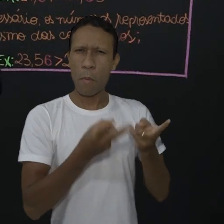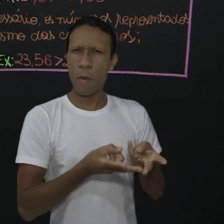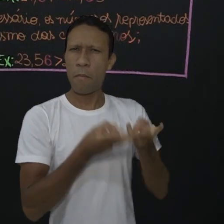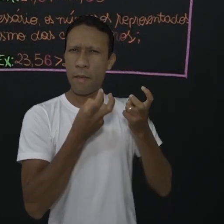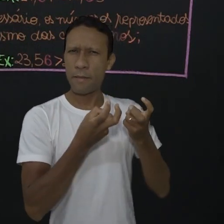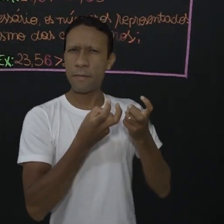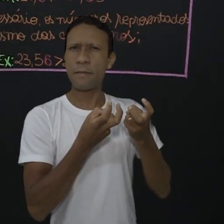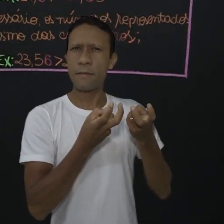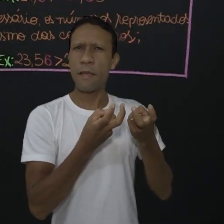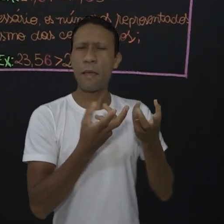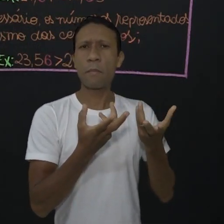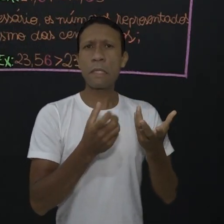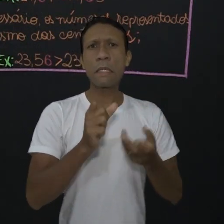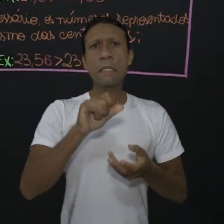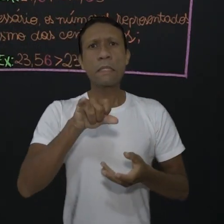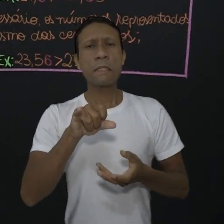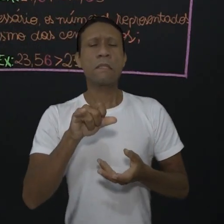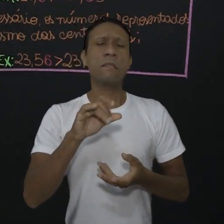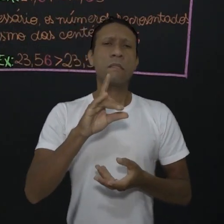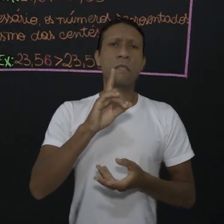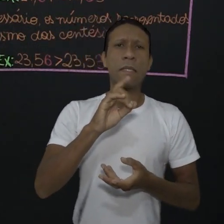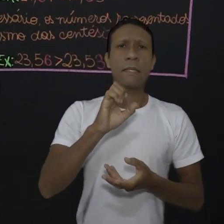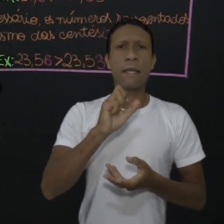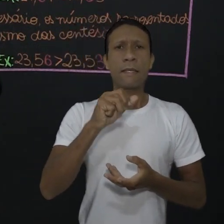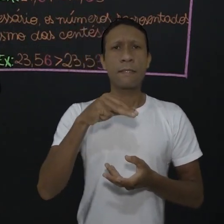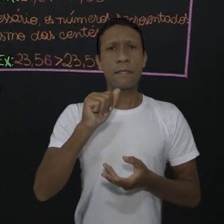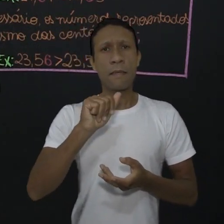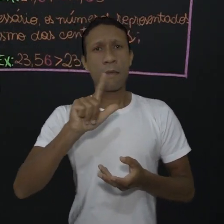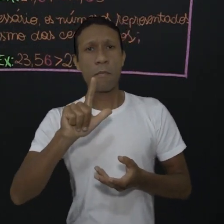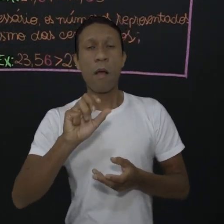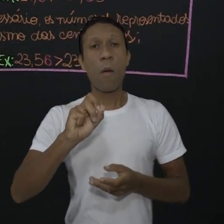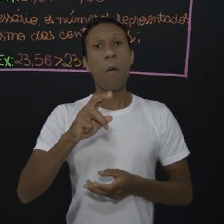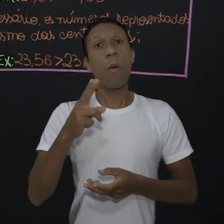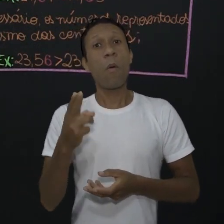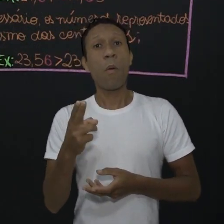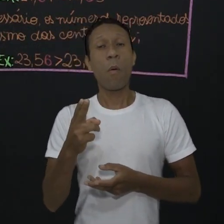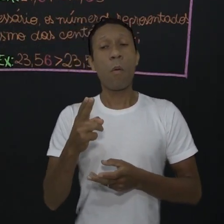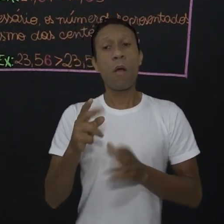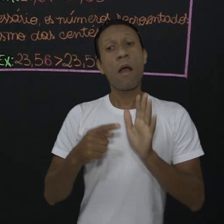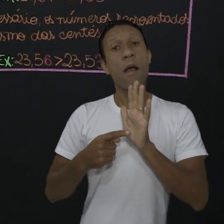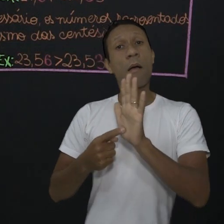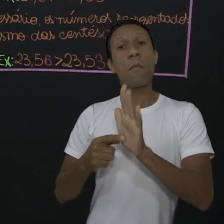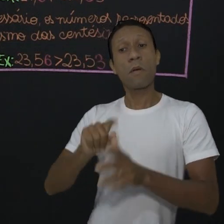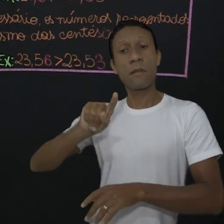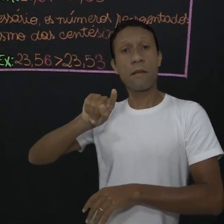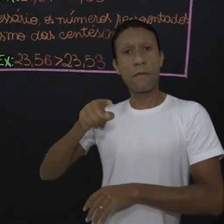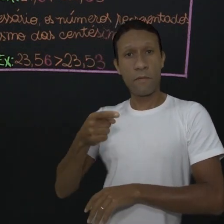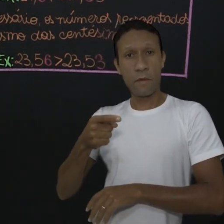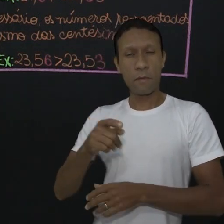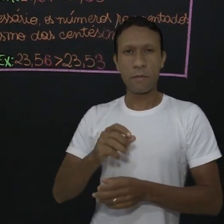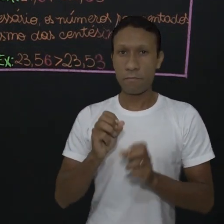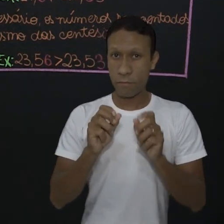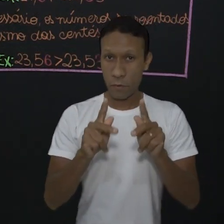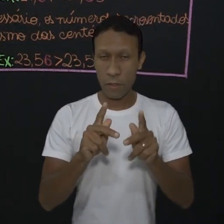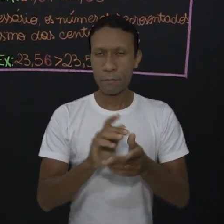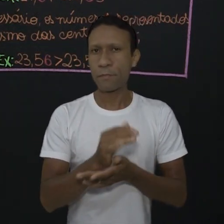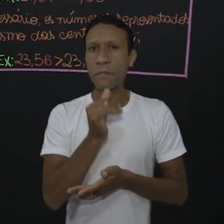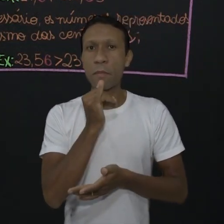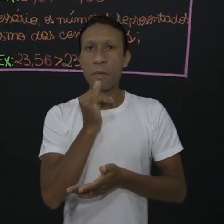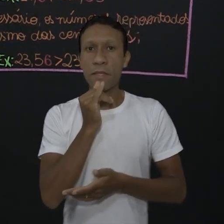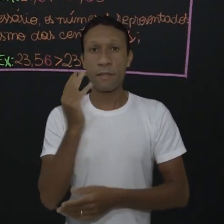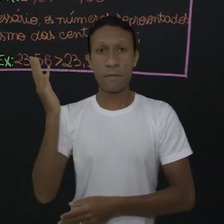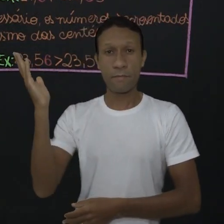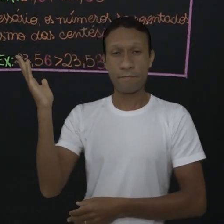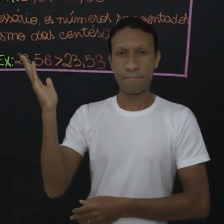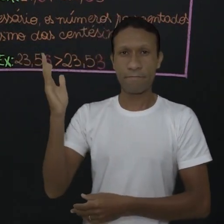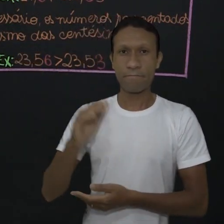facilmente identificado ser decimal, pois na sua composição numérica aparece a vírgula, ok? Então, por exemplo, eu tenho